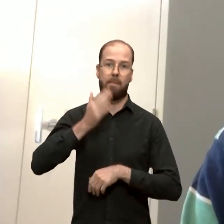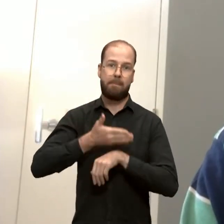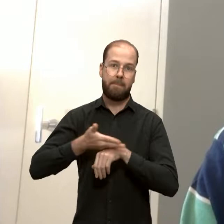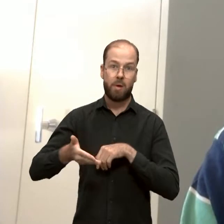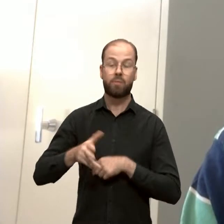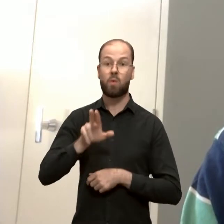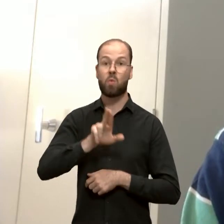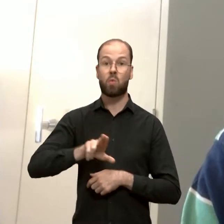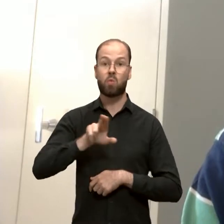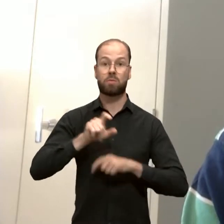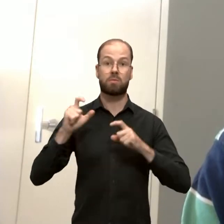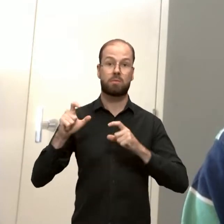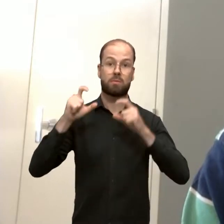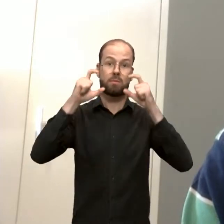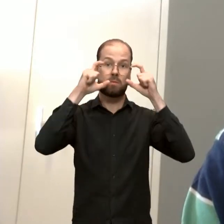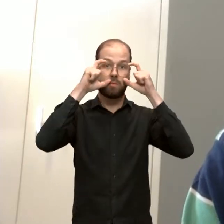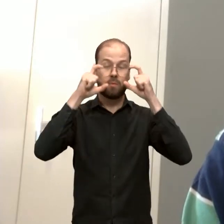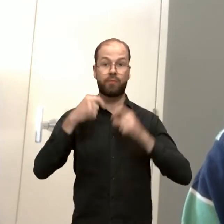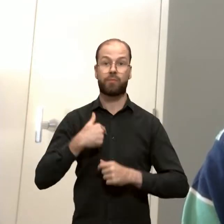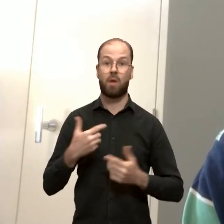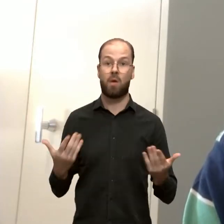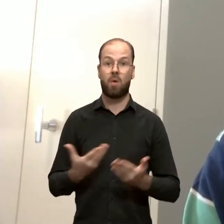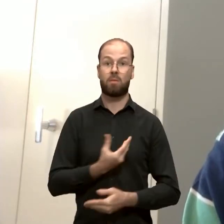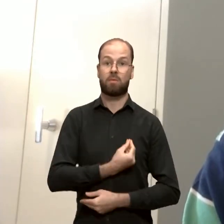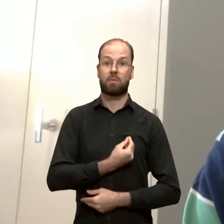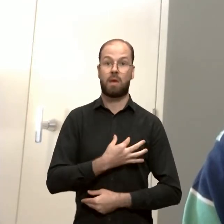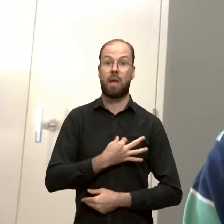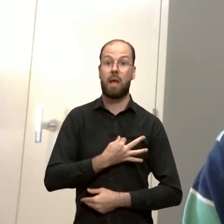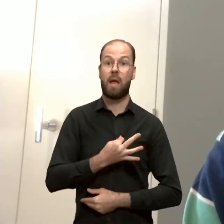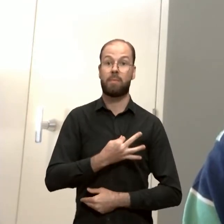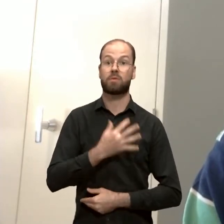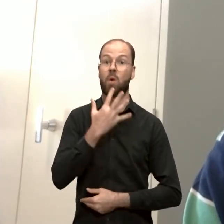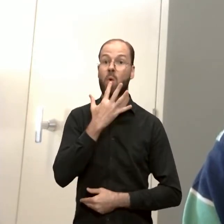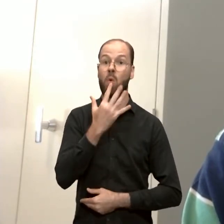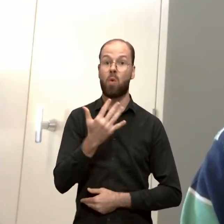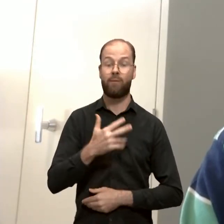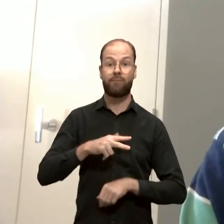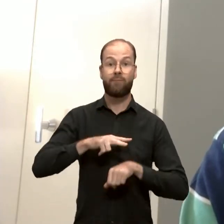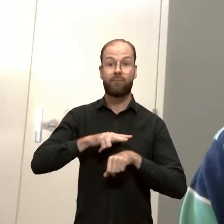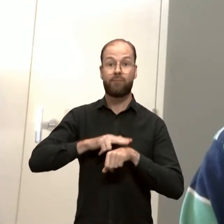óculos, eu estou usando uma camisa verde e azul listrada,